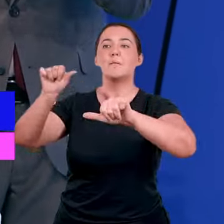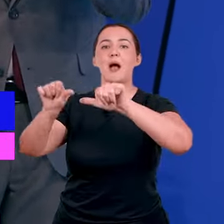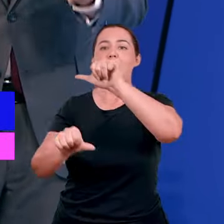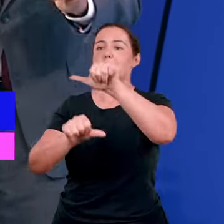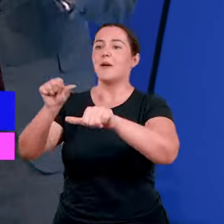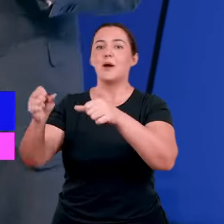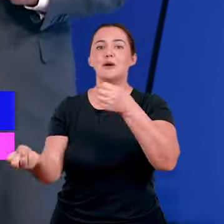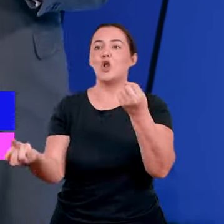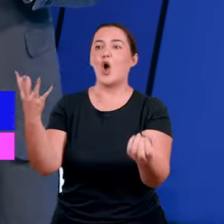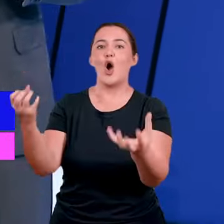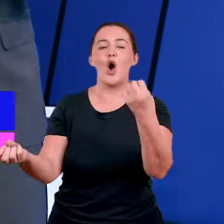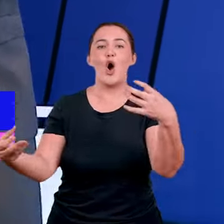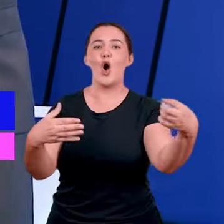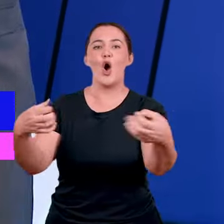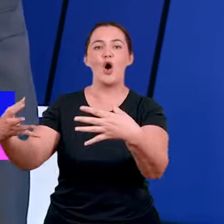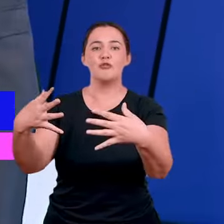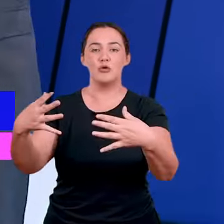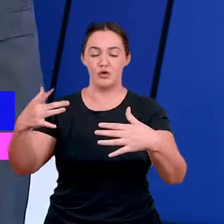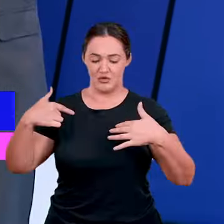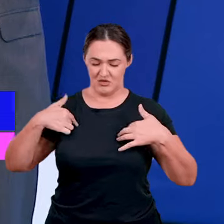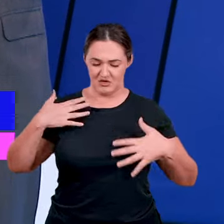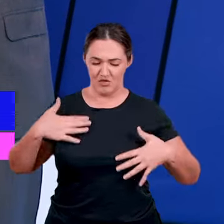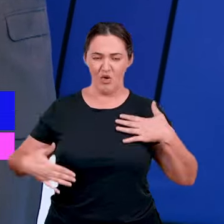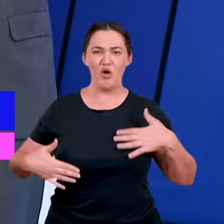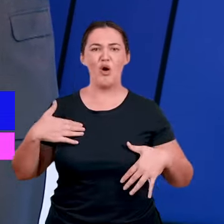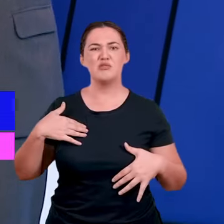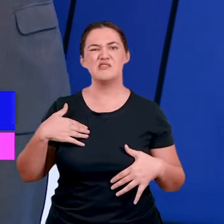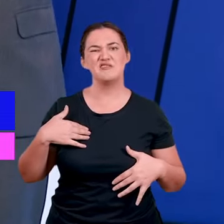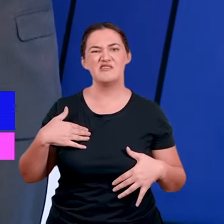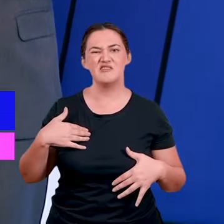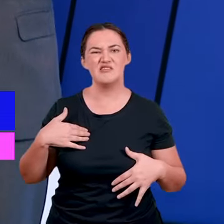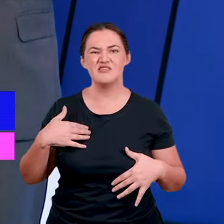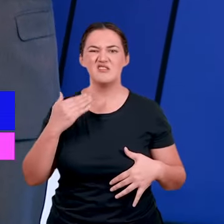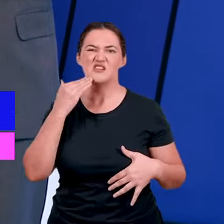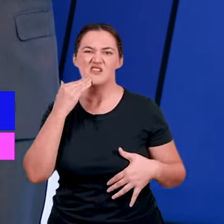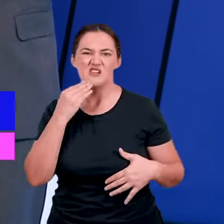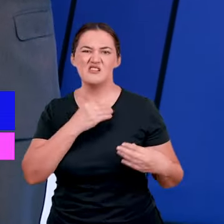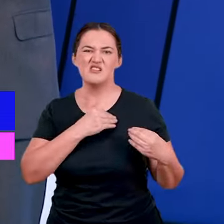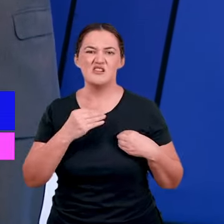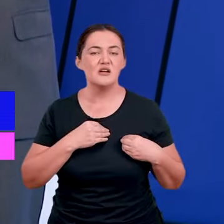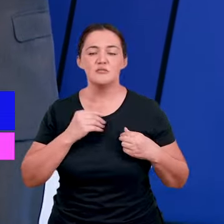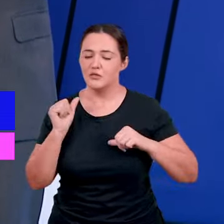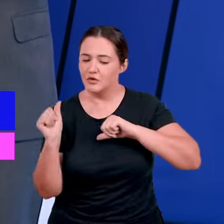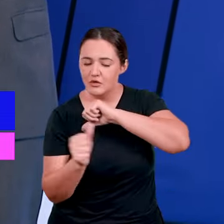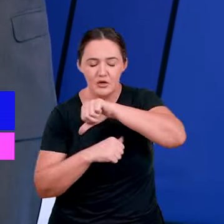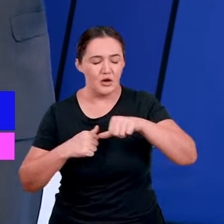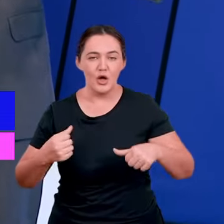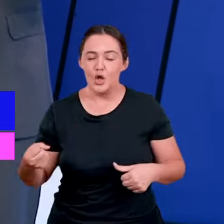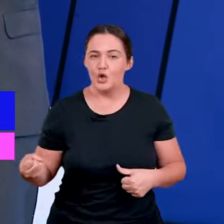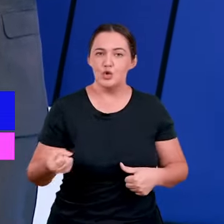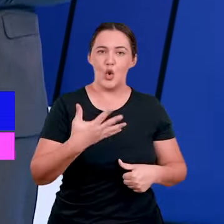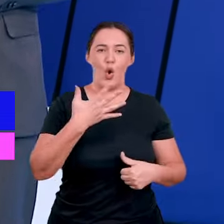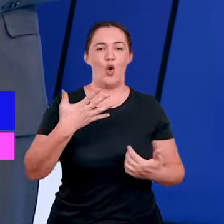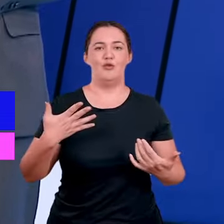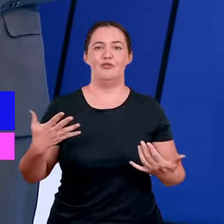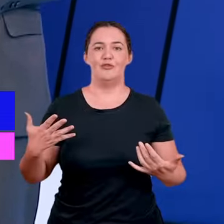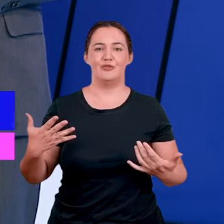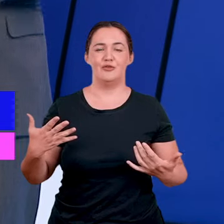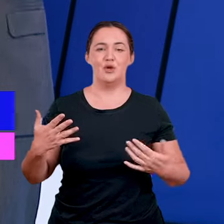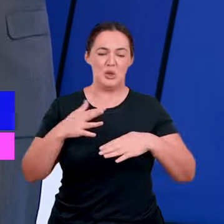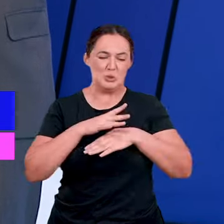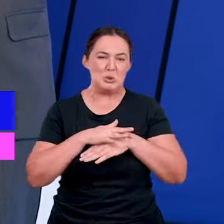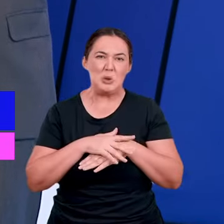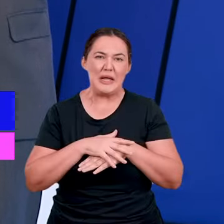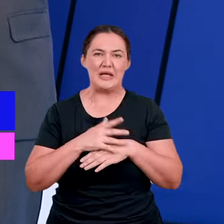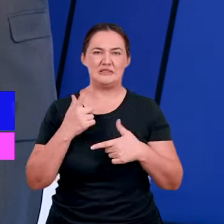seremos restaurados. O meu corpo, que é um corpo mortal, será revestido de imortalidade.